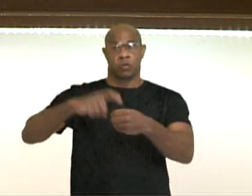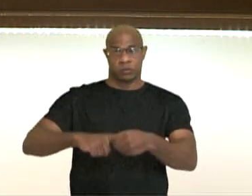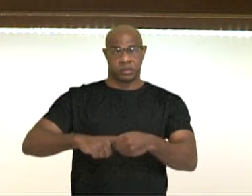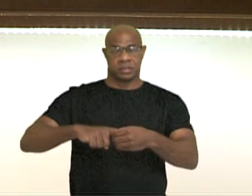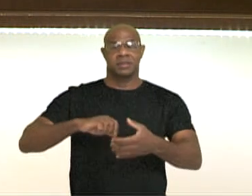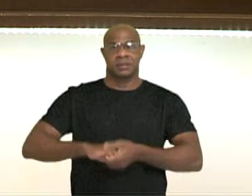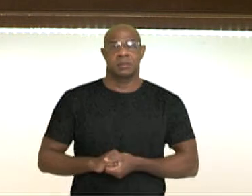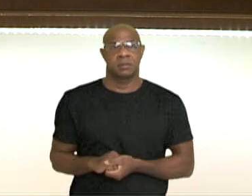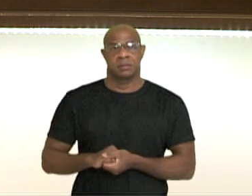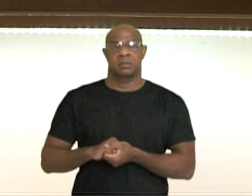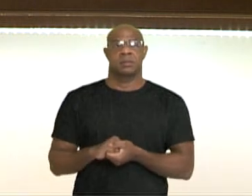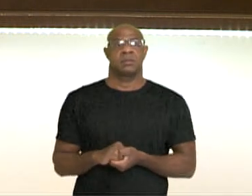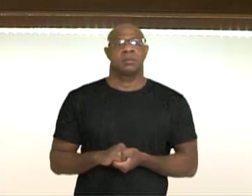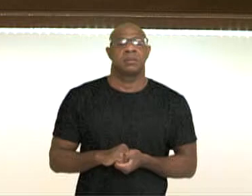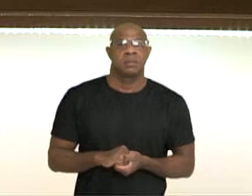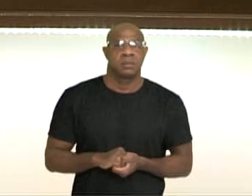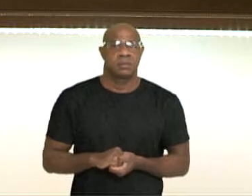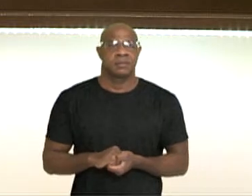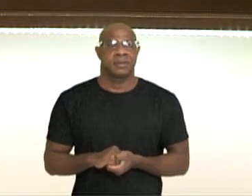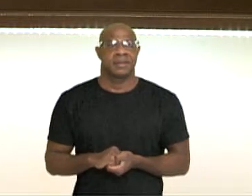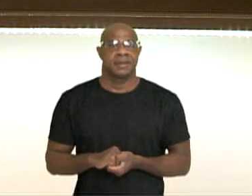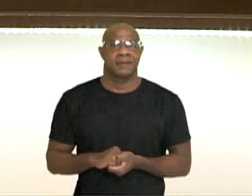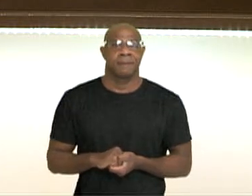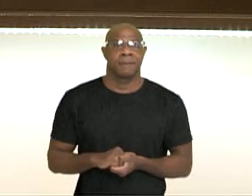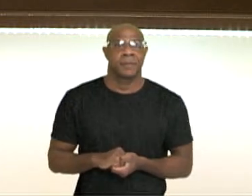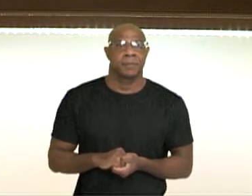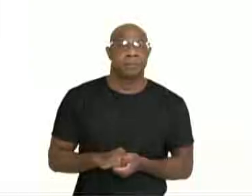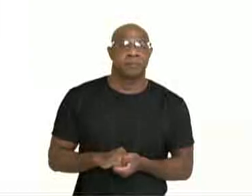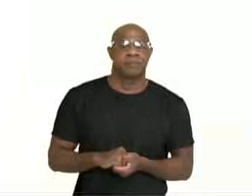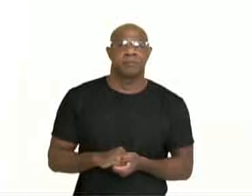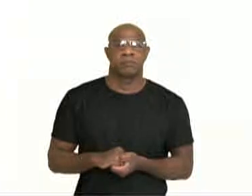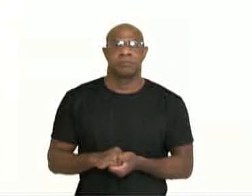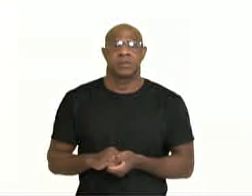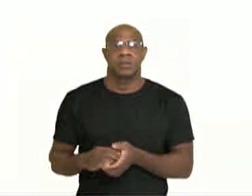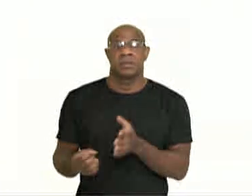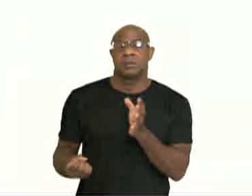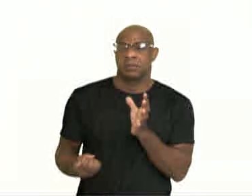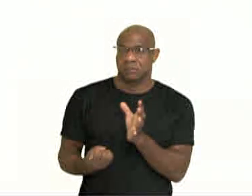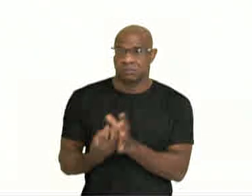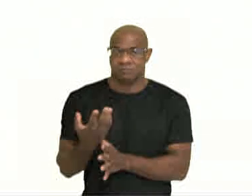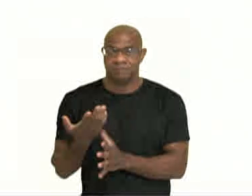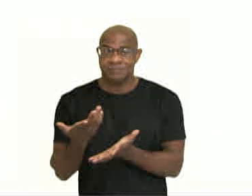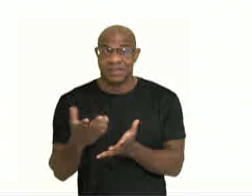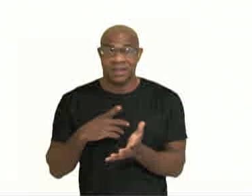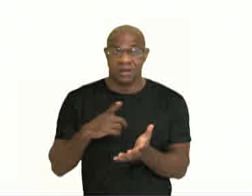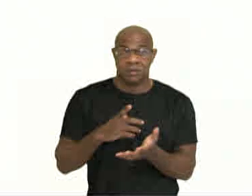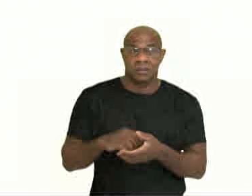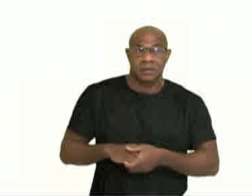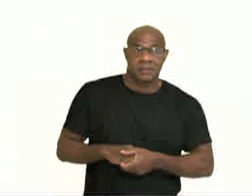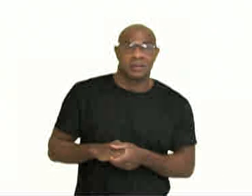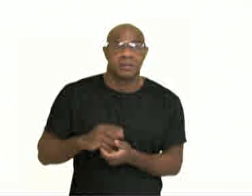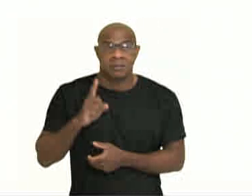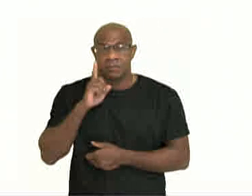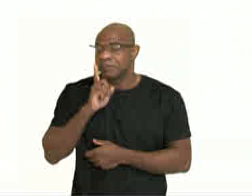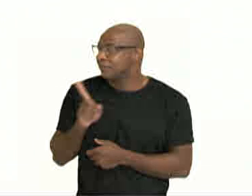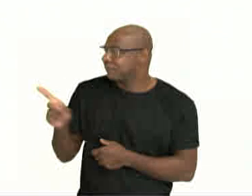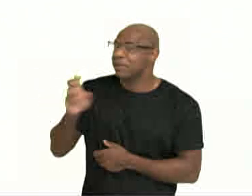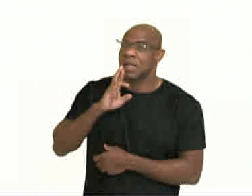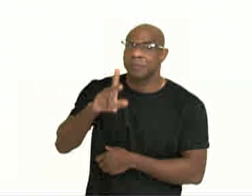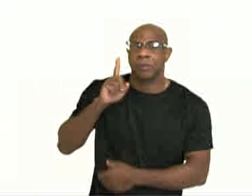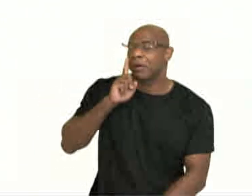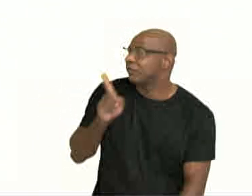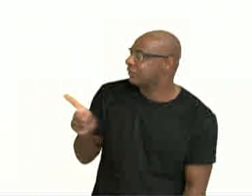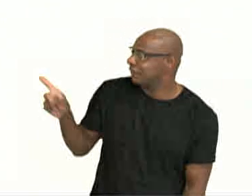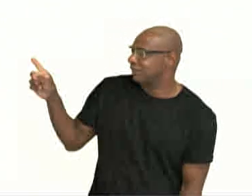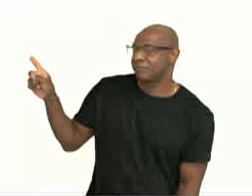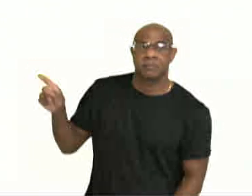Voltei, gabaritar contigo, olha só. Crimes cibernéticos que envolvam qualquer atividade ou prática ilícita na rede. Então,